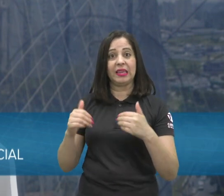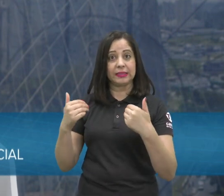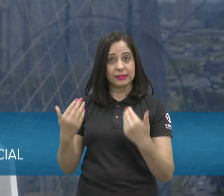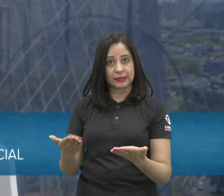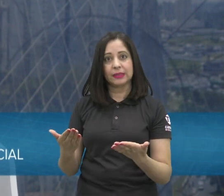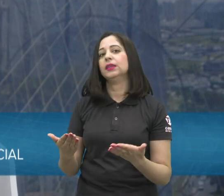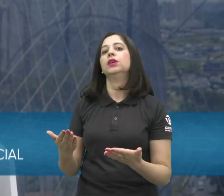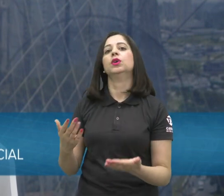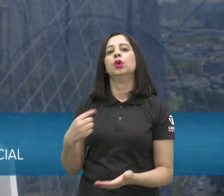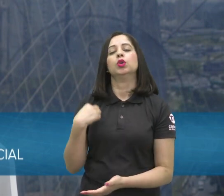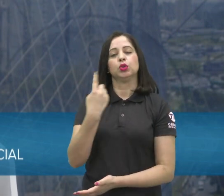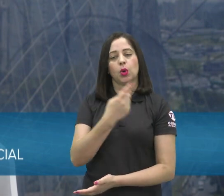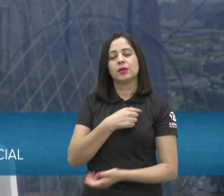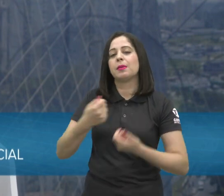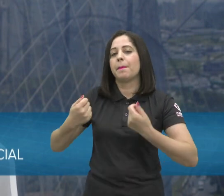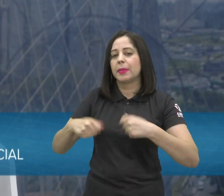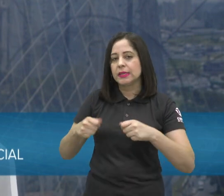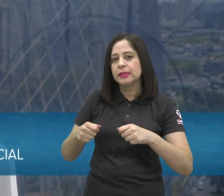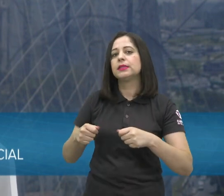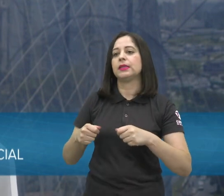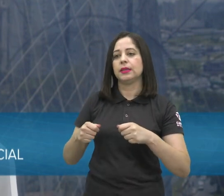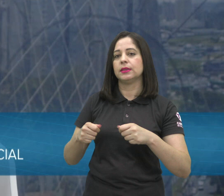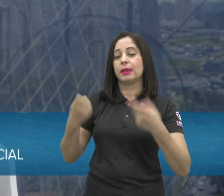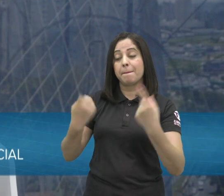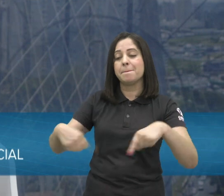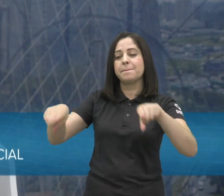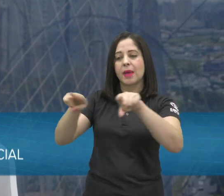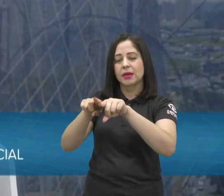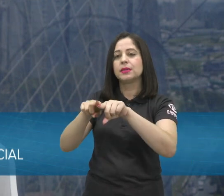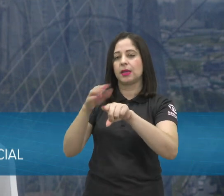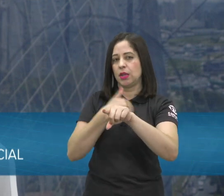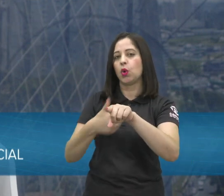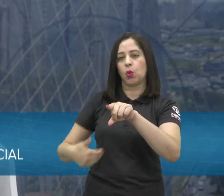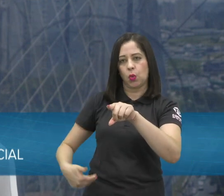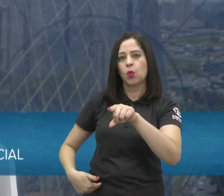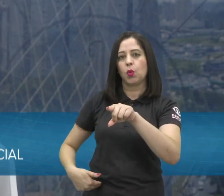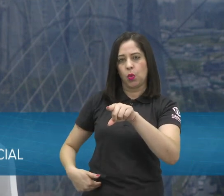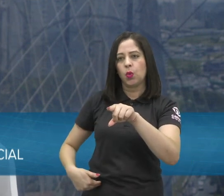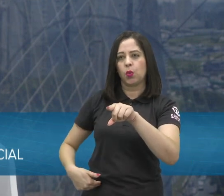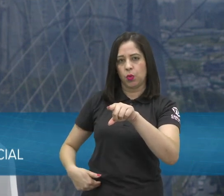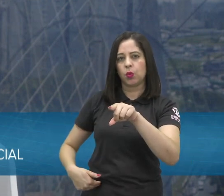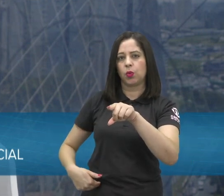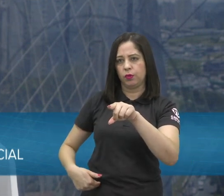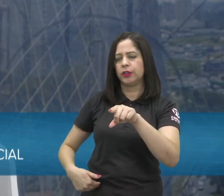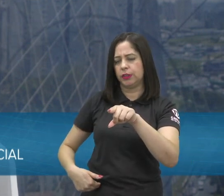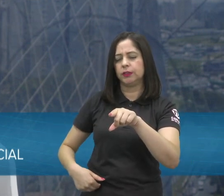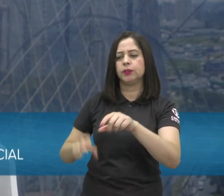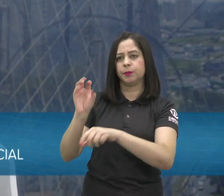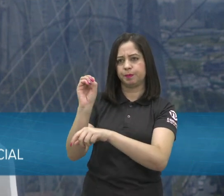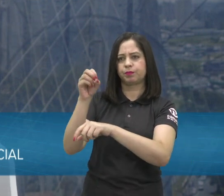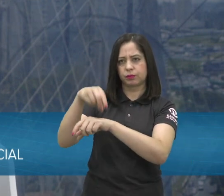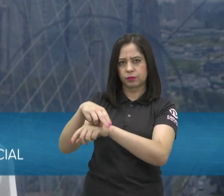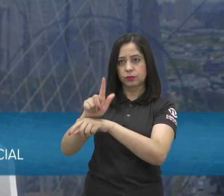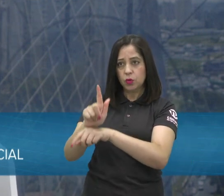sim a gente conseguir atrelar o poder público a essas, a gente tem muitas organizações não governamentais que já recebem, né,